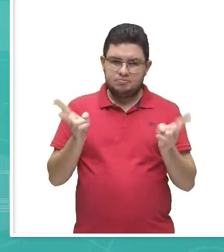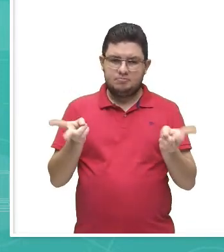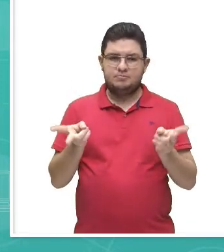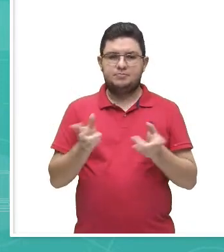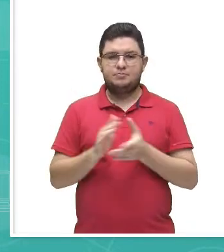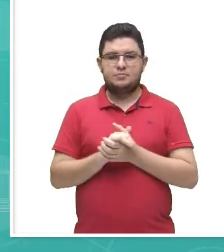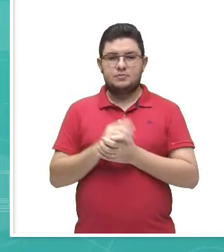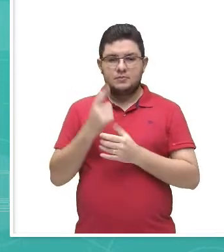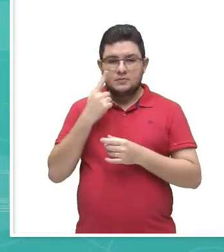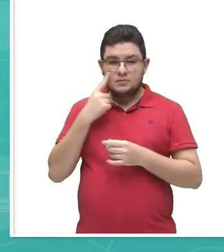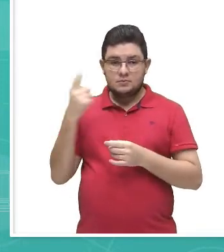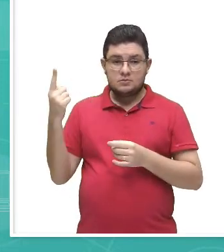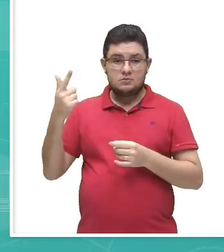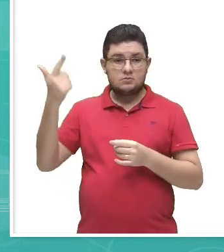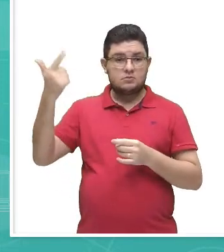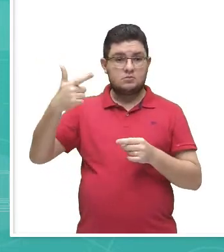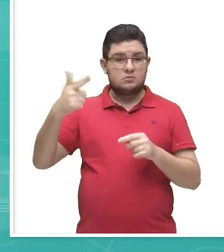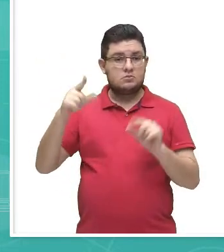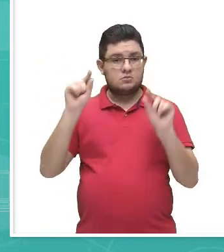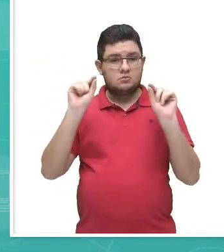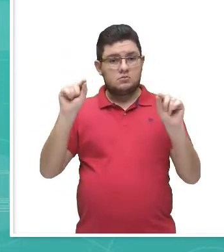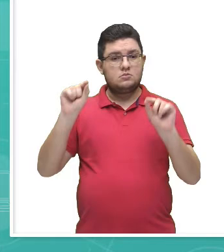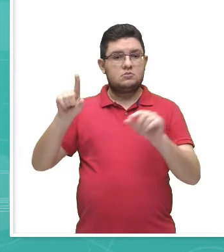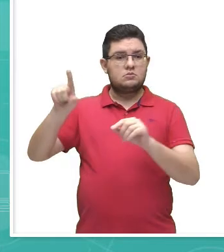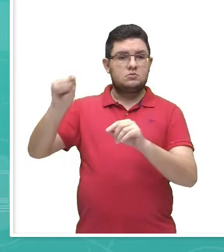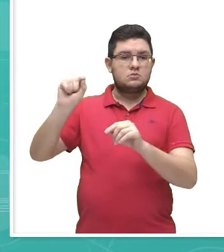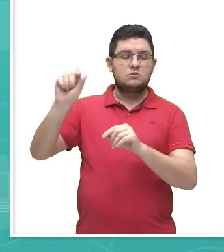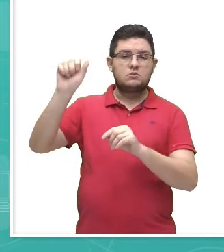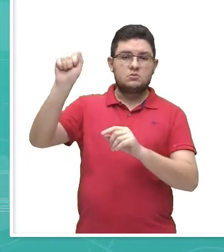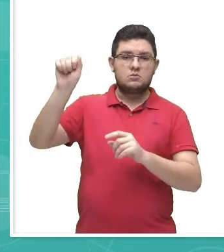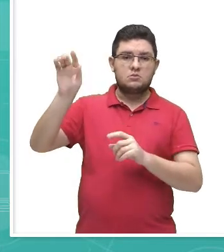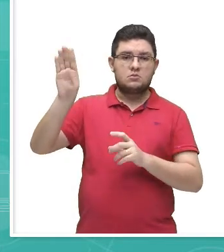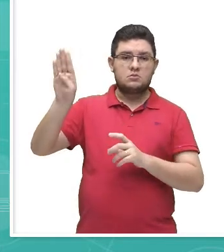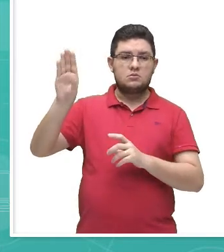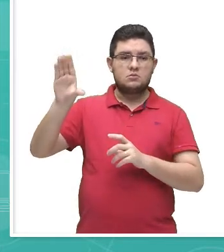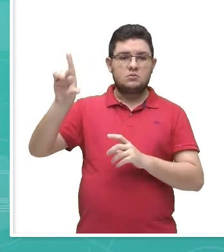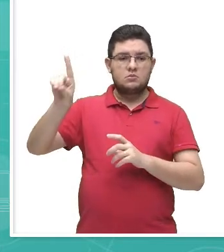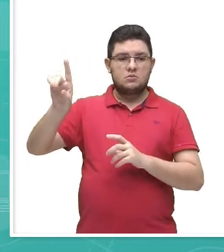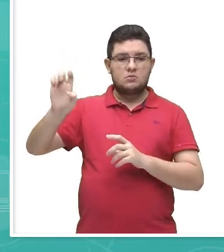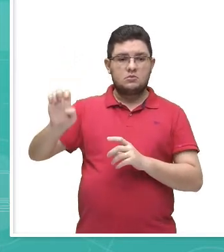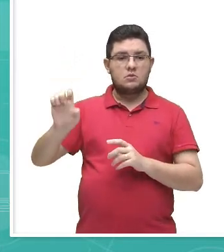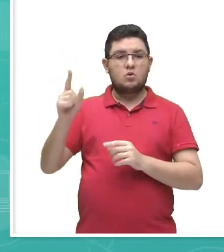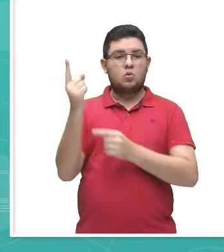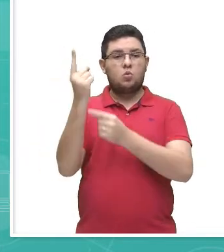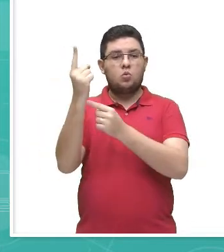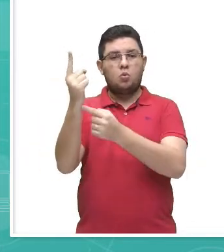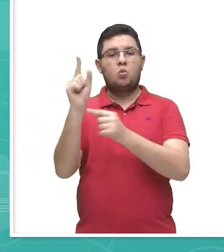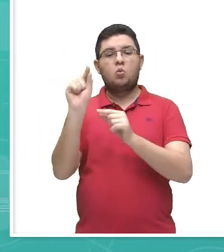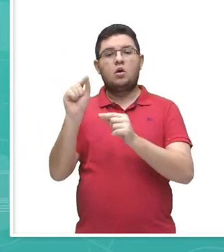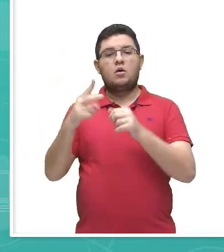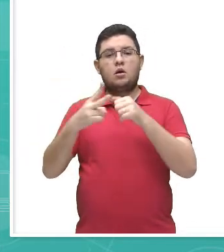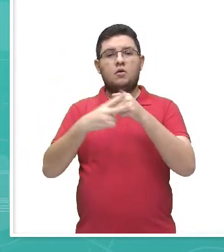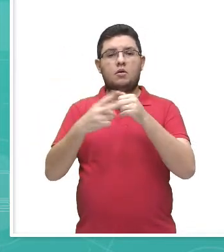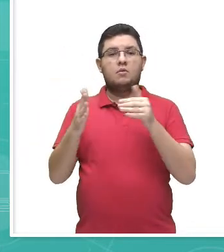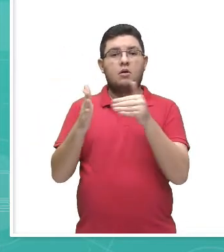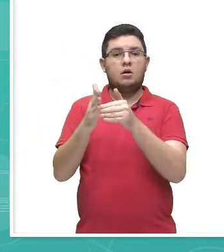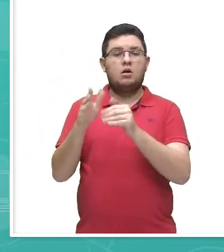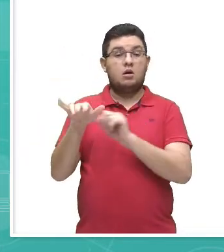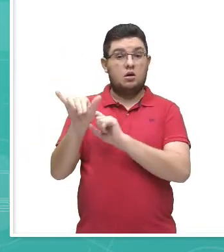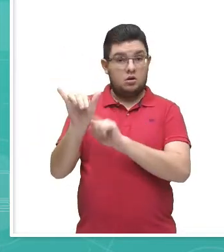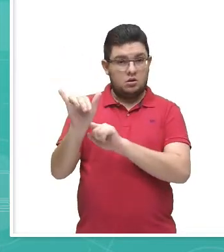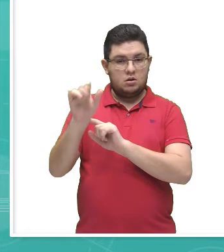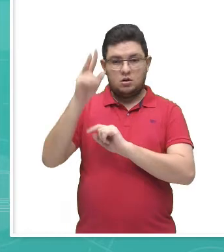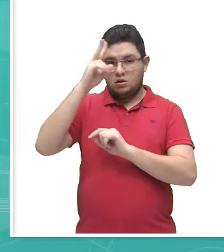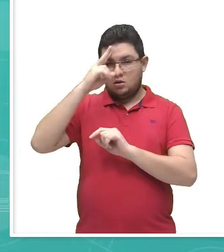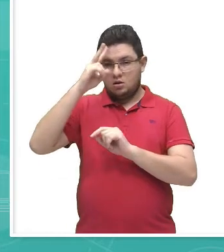Na questão 2, então, gente, aponte a alternativa cujo verbo terminado em Y, agora preste atenção naquela regrinha de terceira pessoa